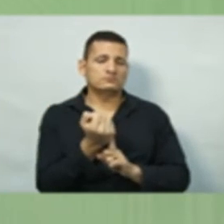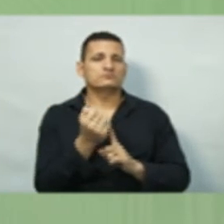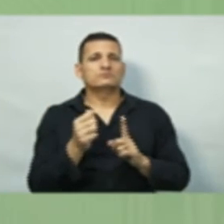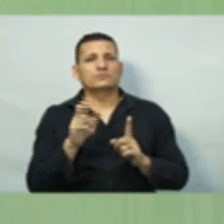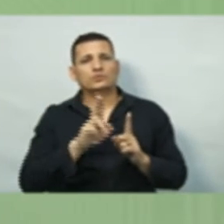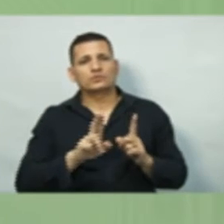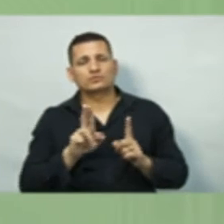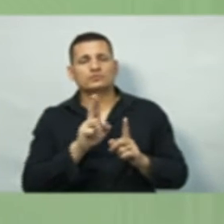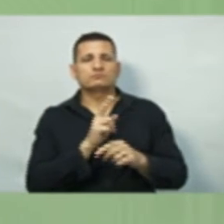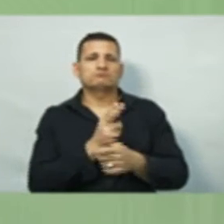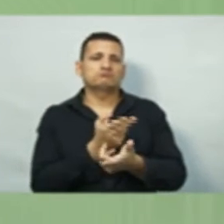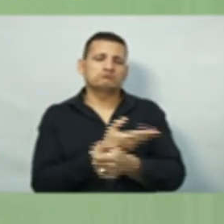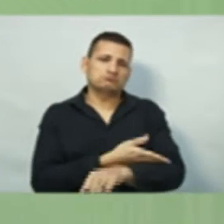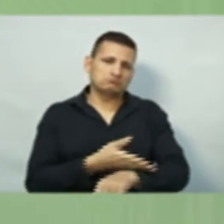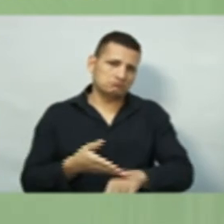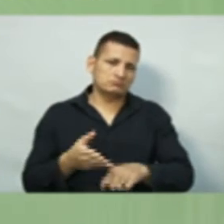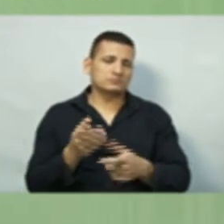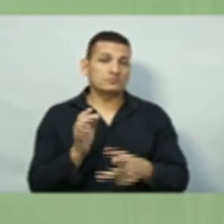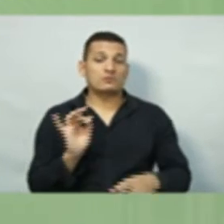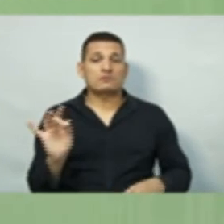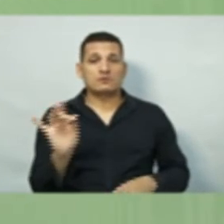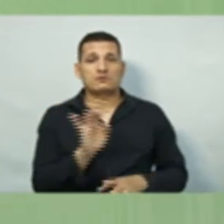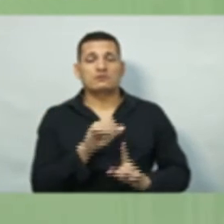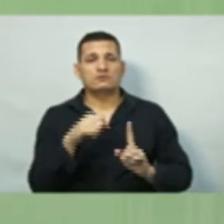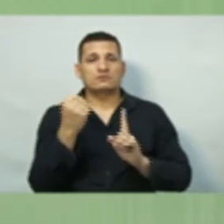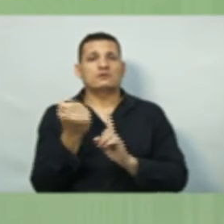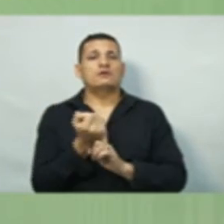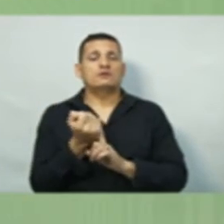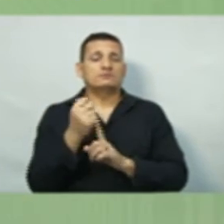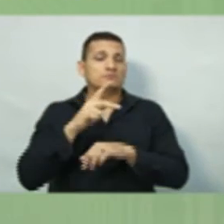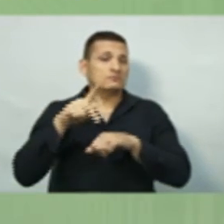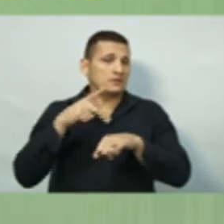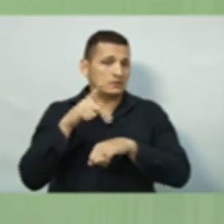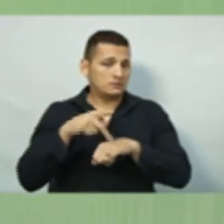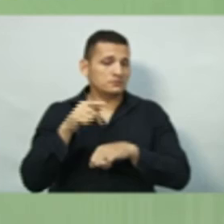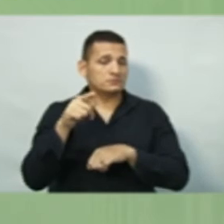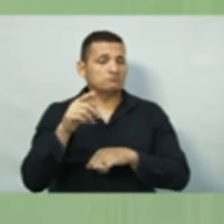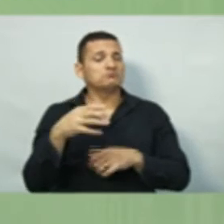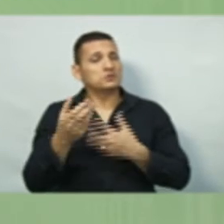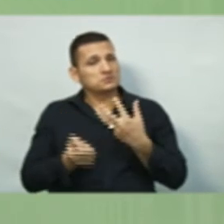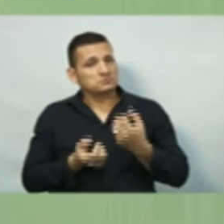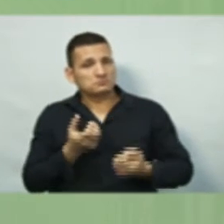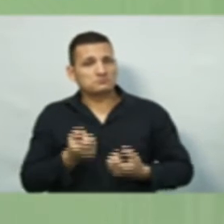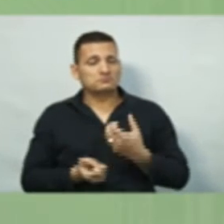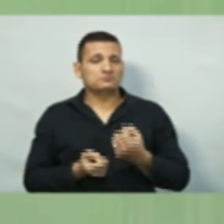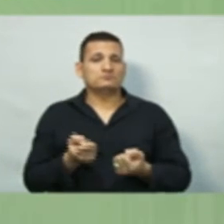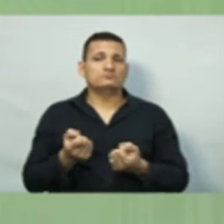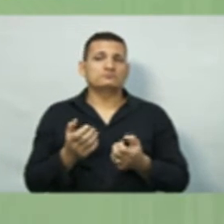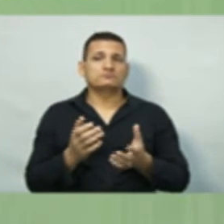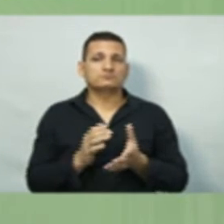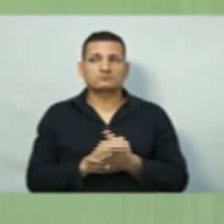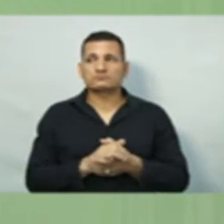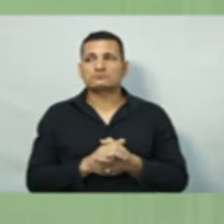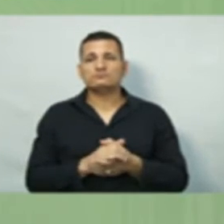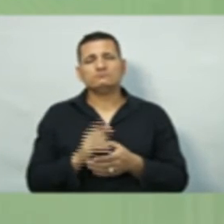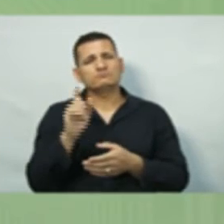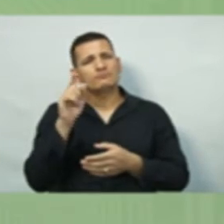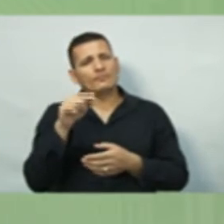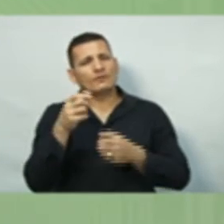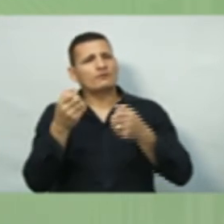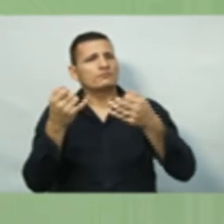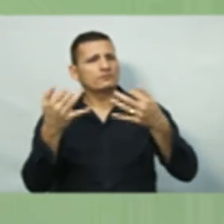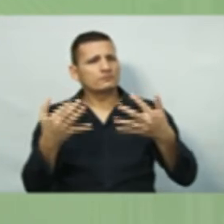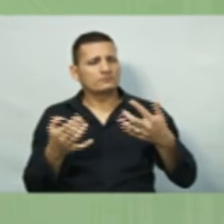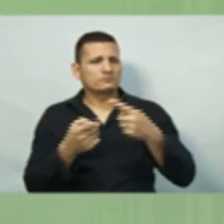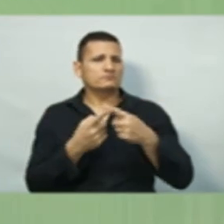os costumes, que cada sociedade nacional estiver adotando. Isso aqui é uma explicação de por que